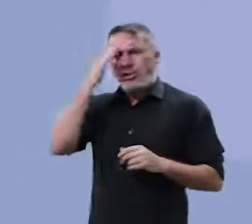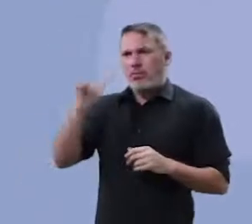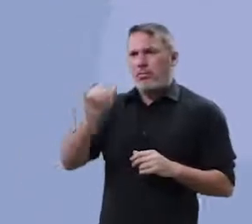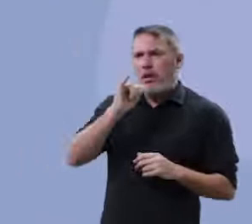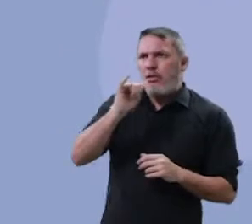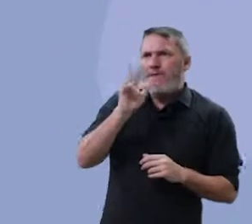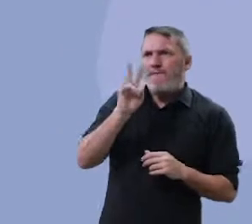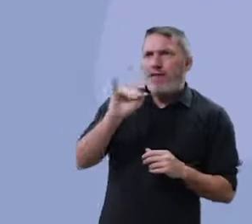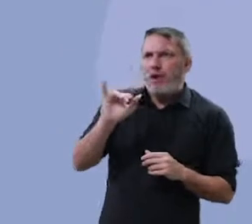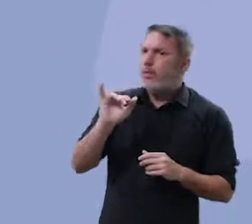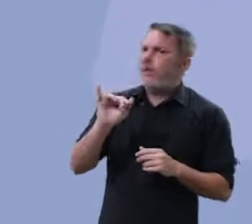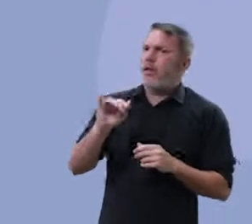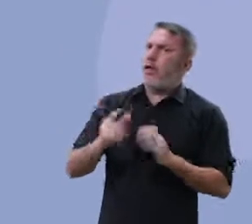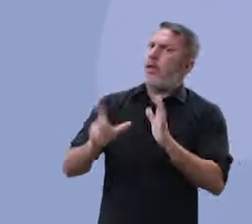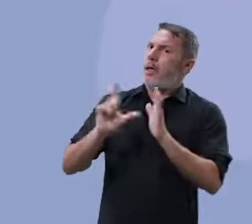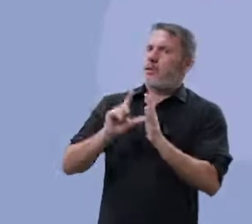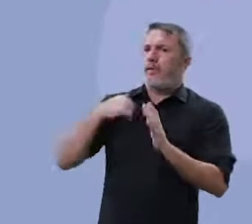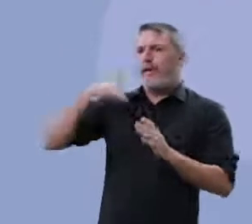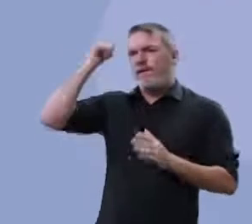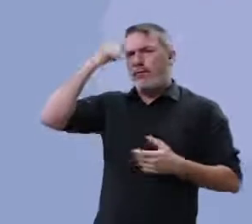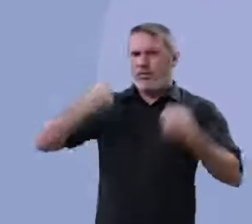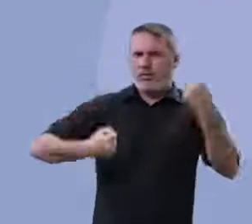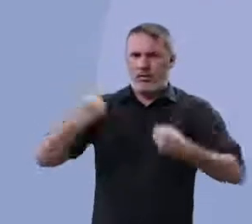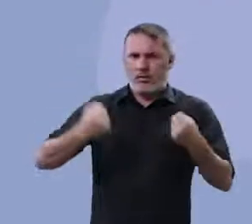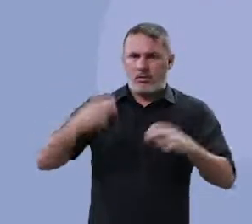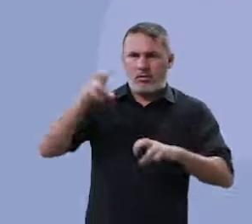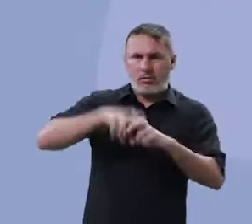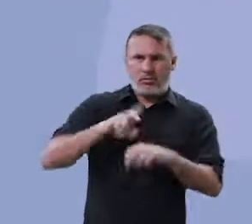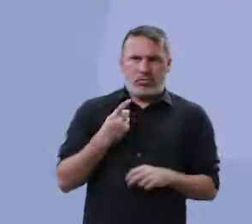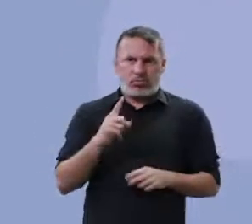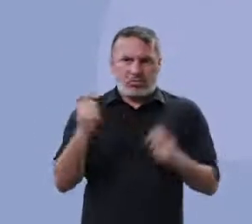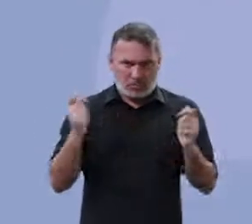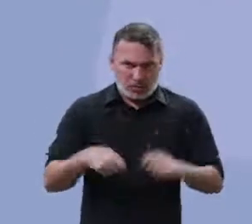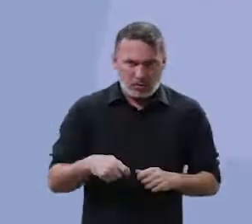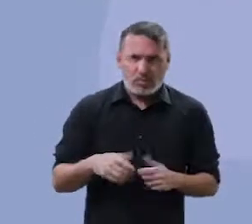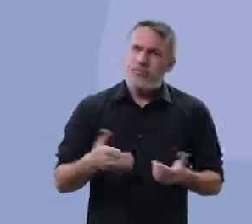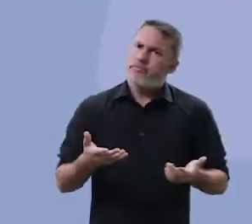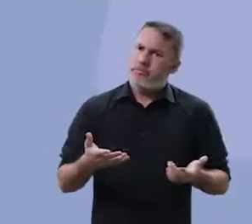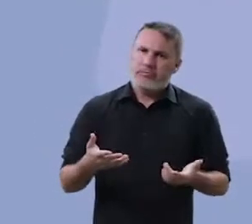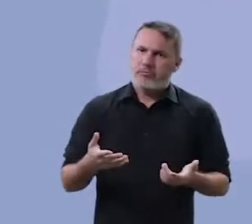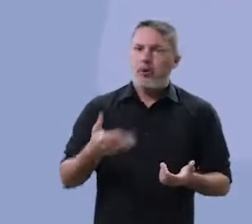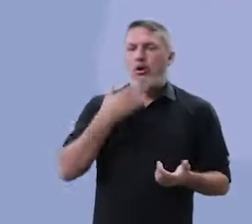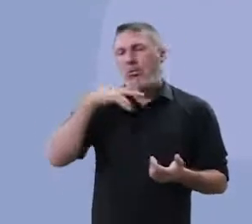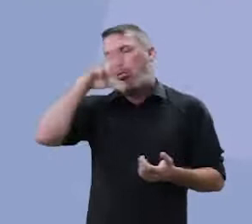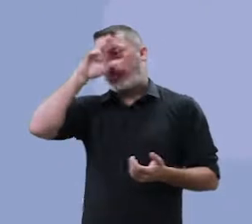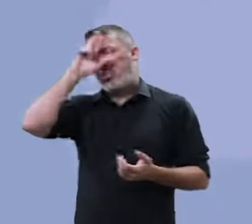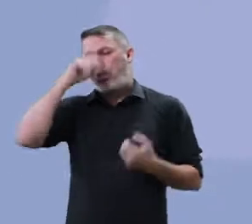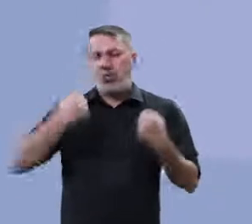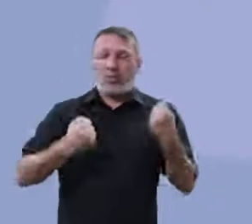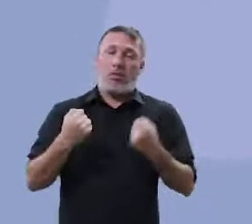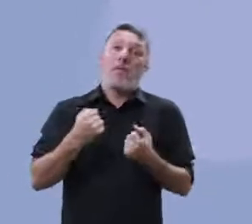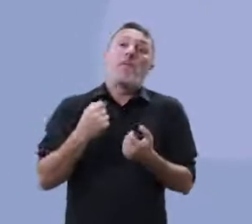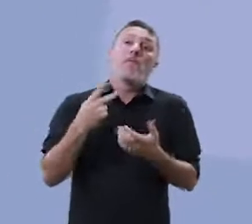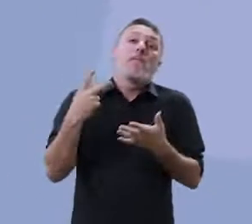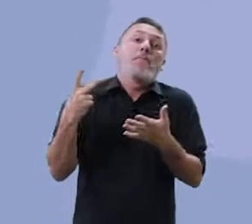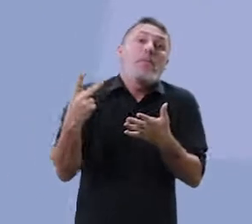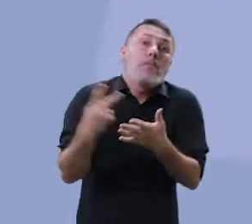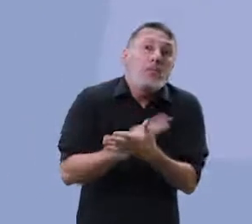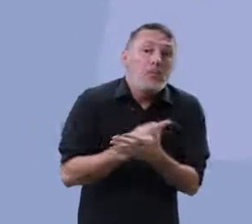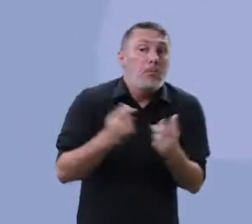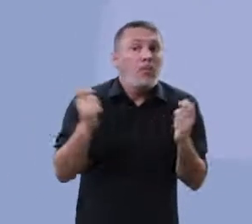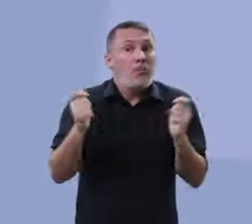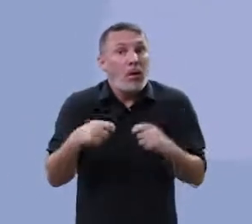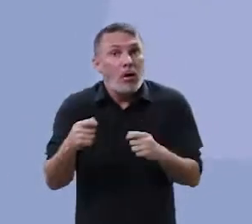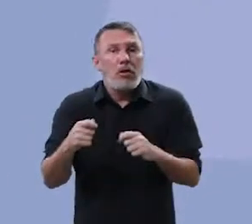Sim, se ele sabia que ele ia beber, o que ele tinha que fazer? Já se preparar para isso. Então, Pode ser, nós vimos logo no início